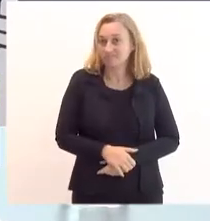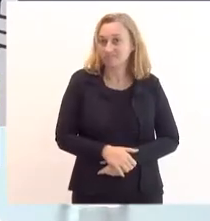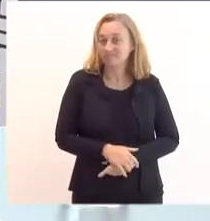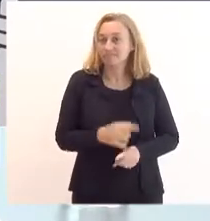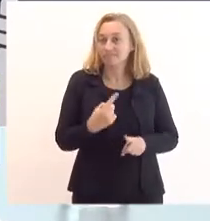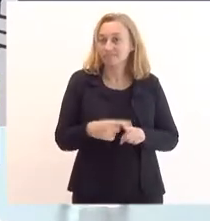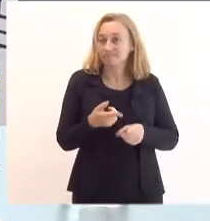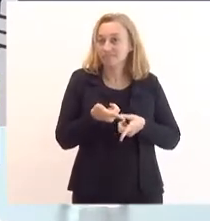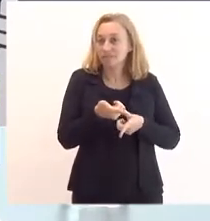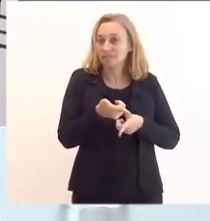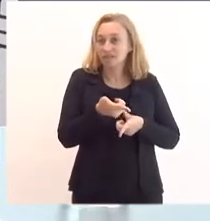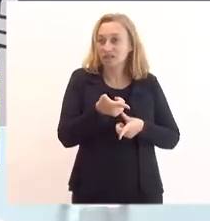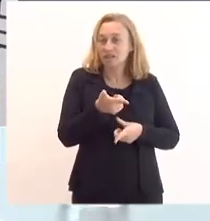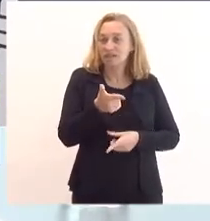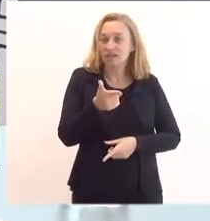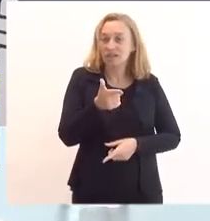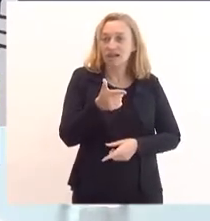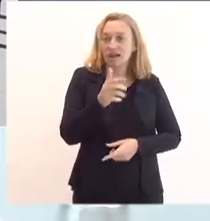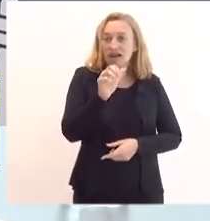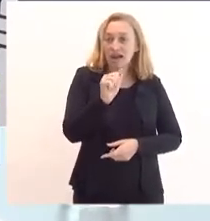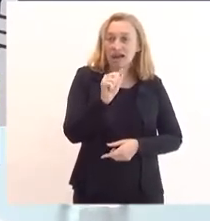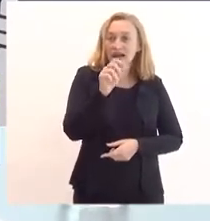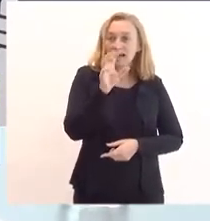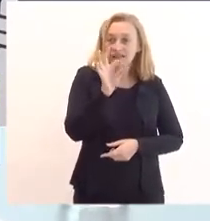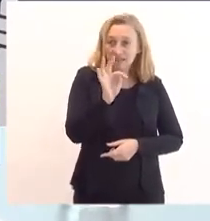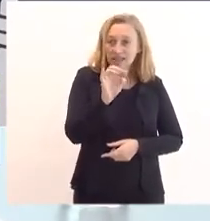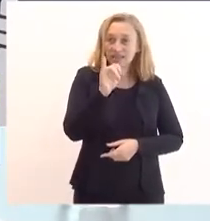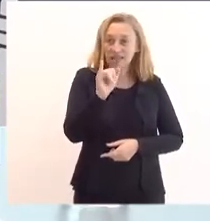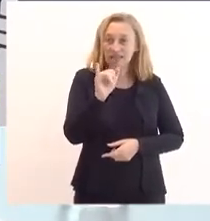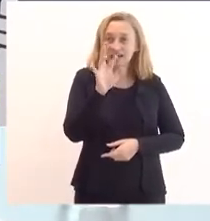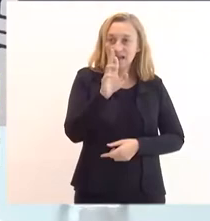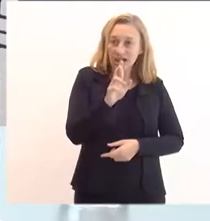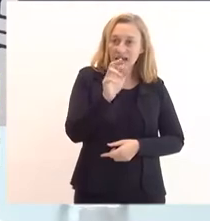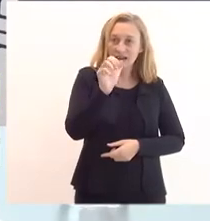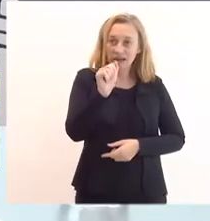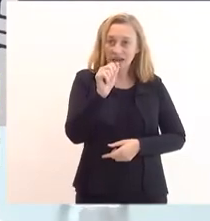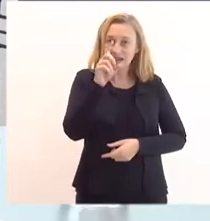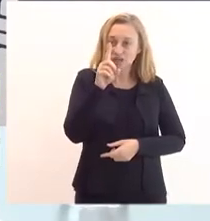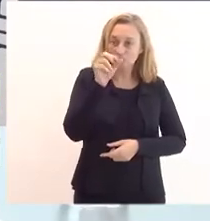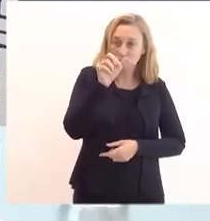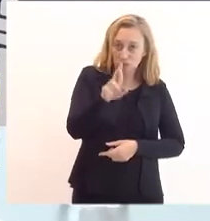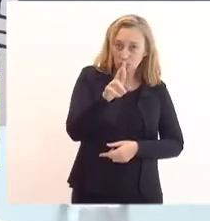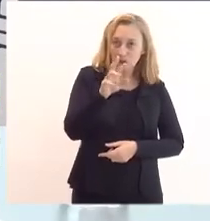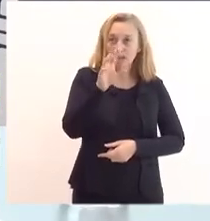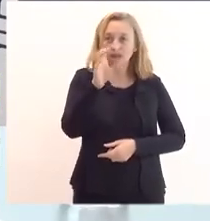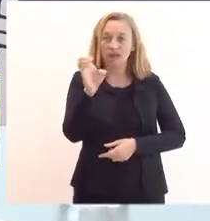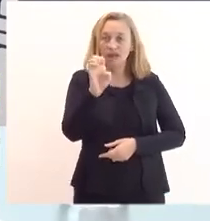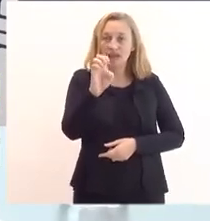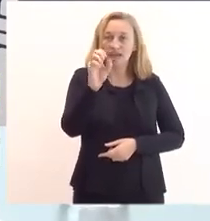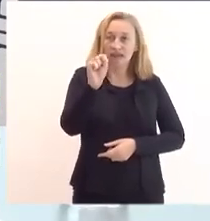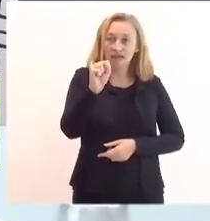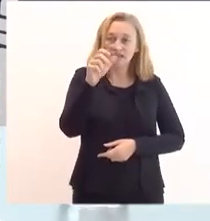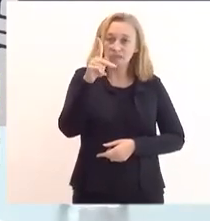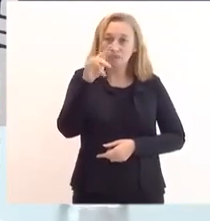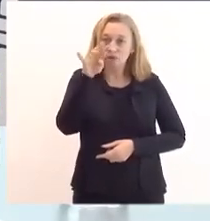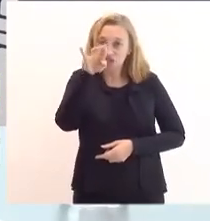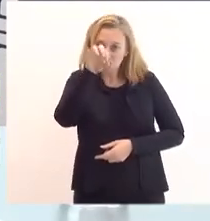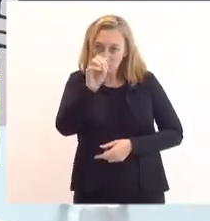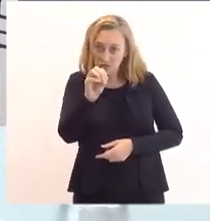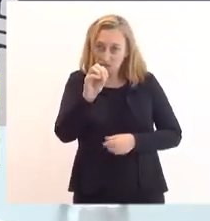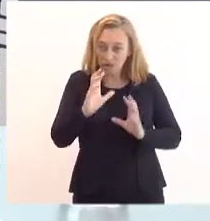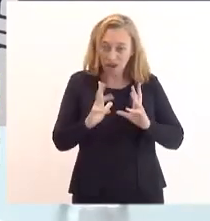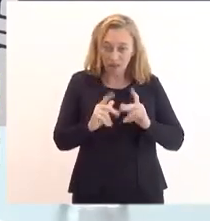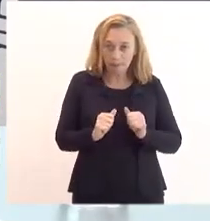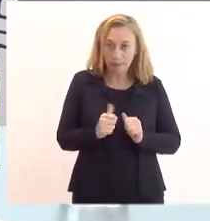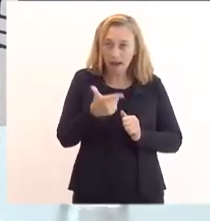um atirador esportivo, tem oportunidade de treinar o tiro e manusear a arma, limpar a arma, fazer tudo que